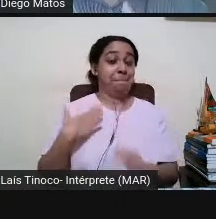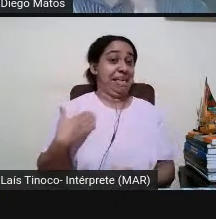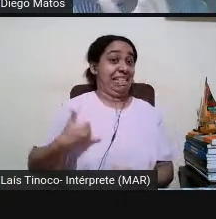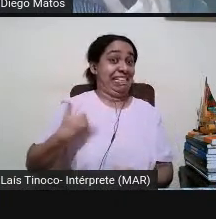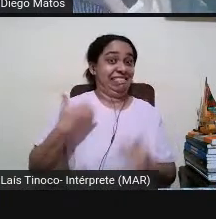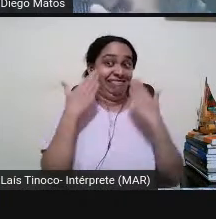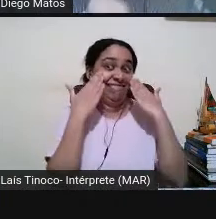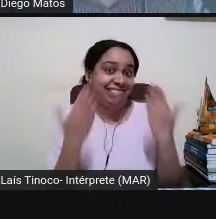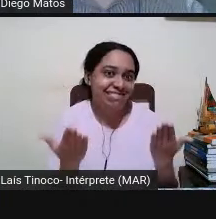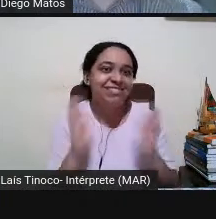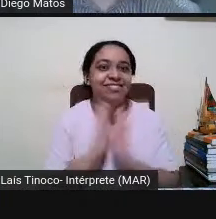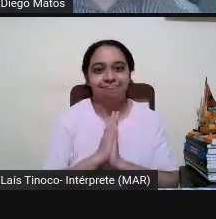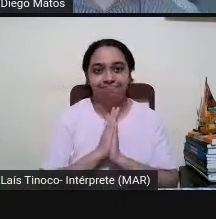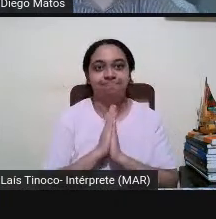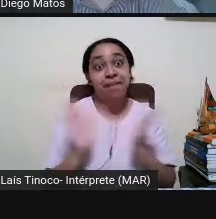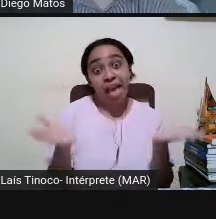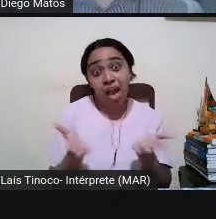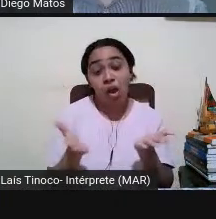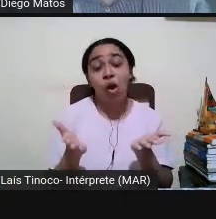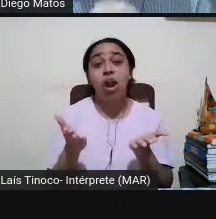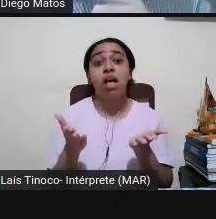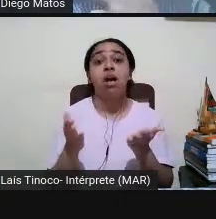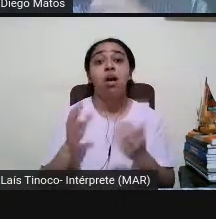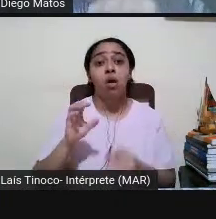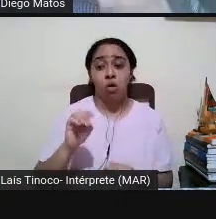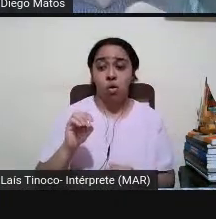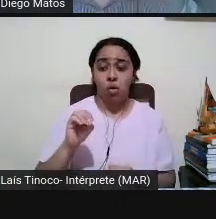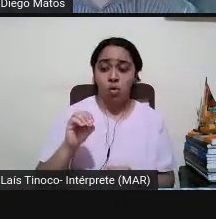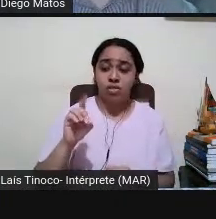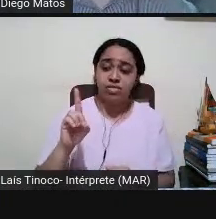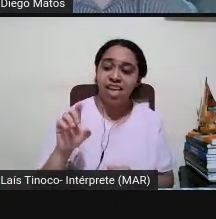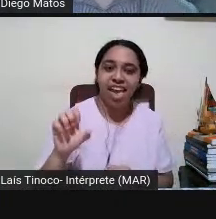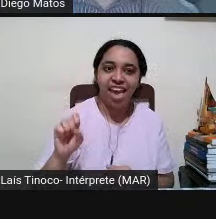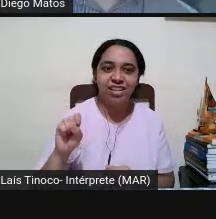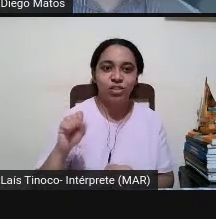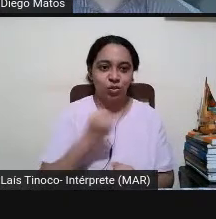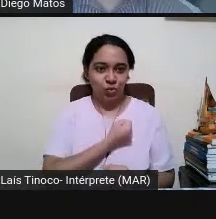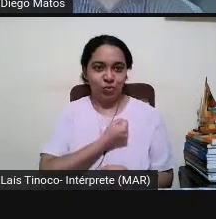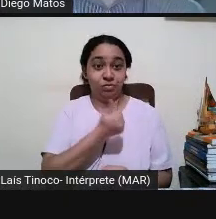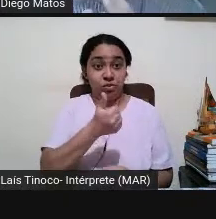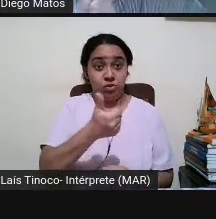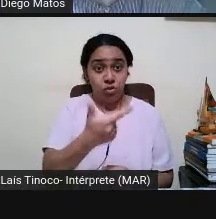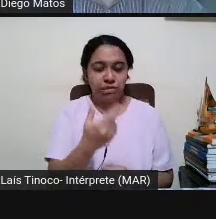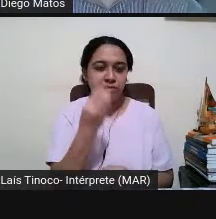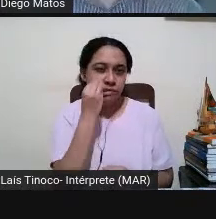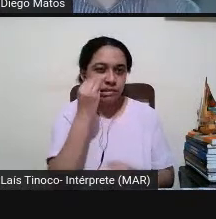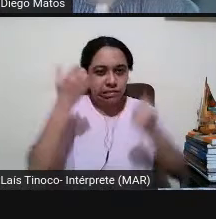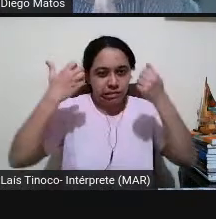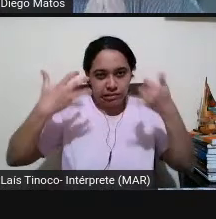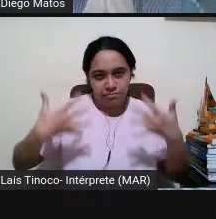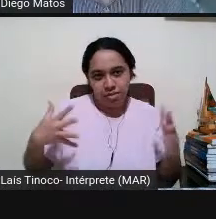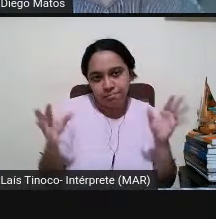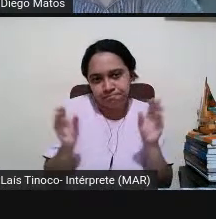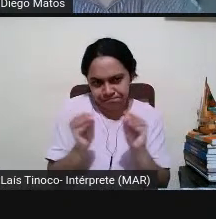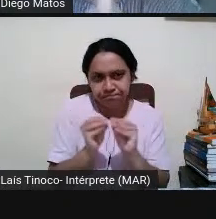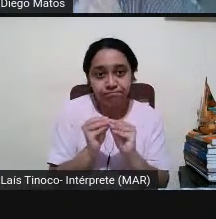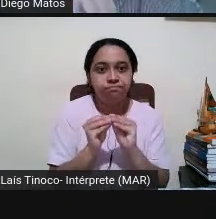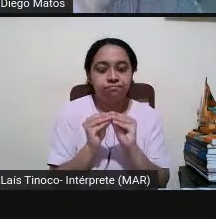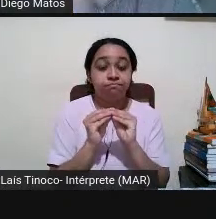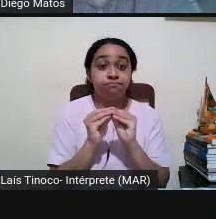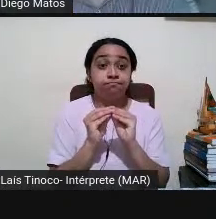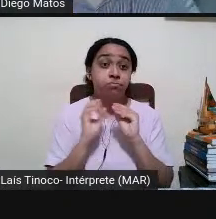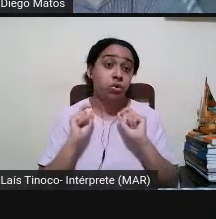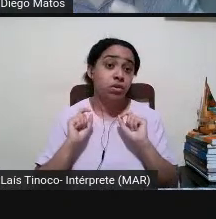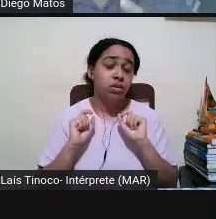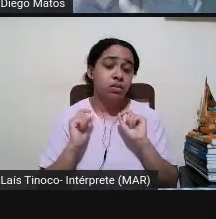mas aqui nessa de f12 eu vou tentar trabalhar com vocês um pouquinho o que na